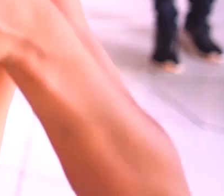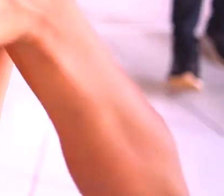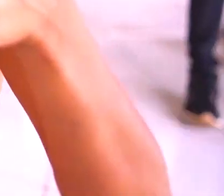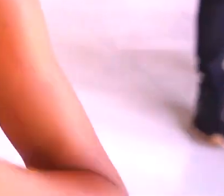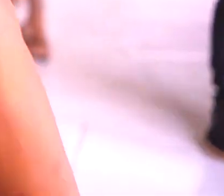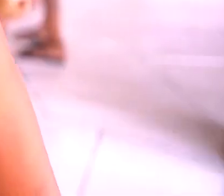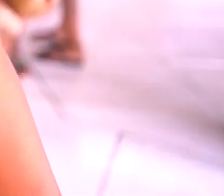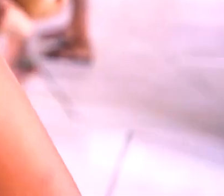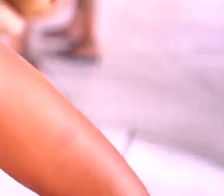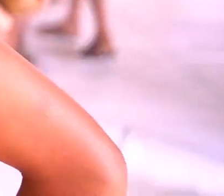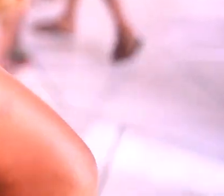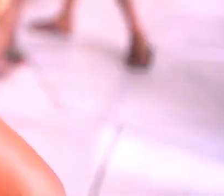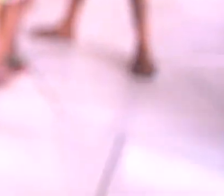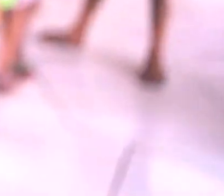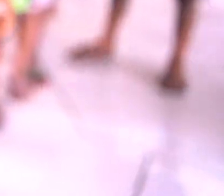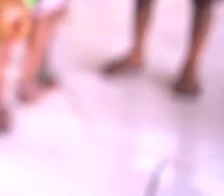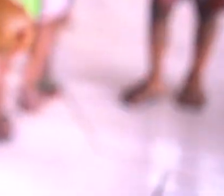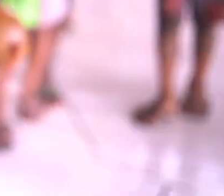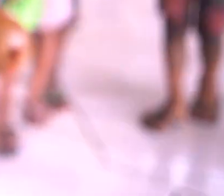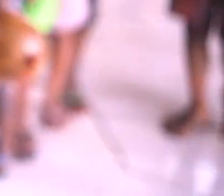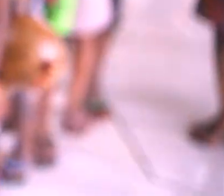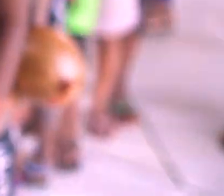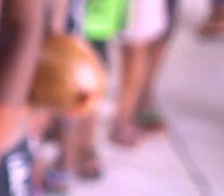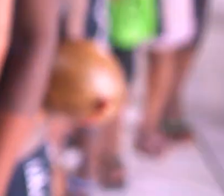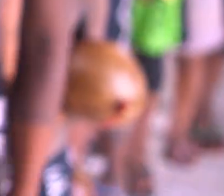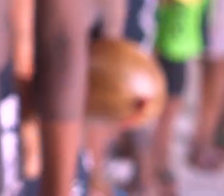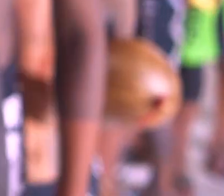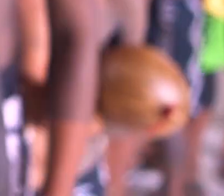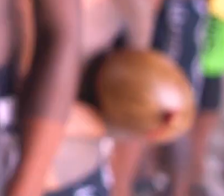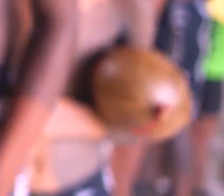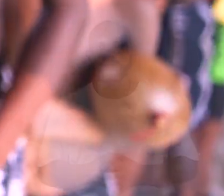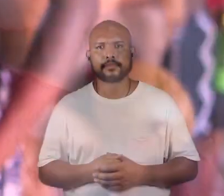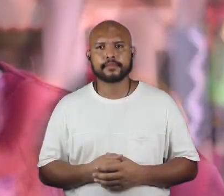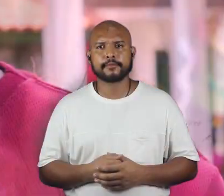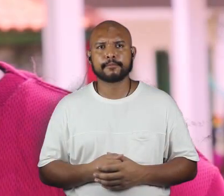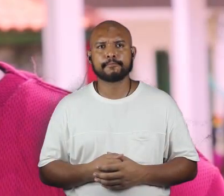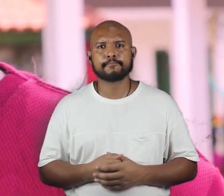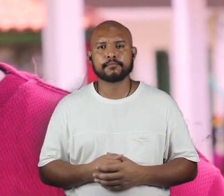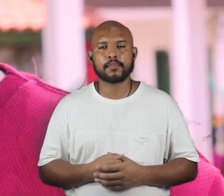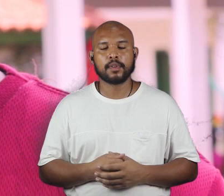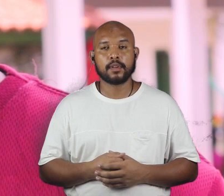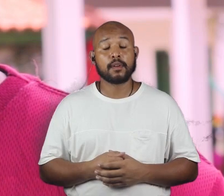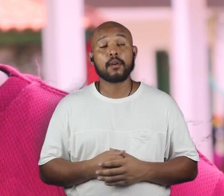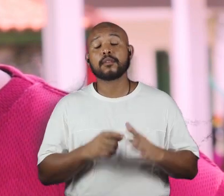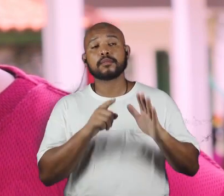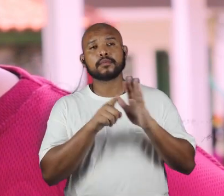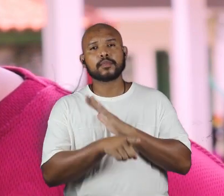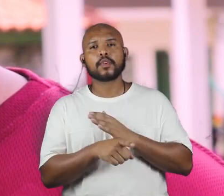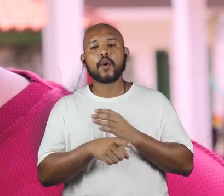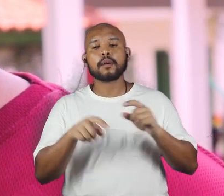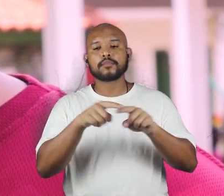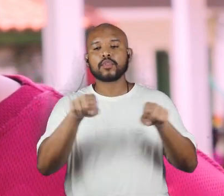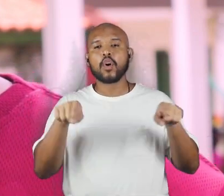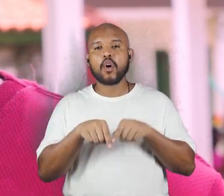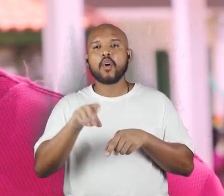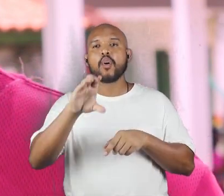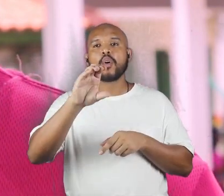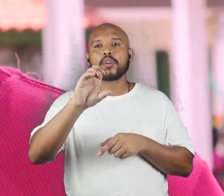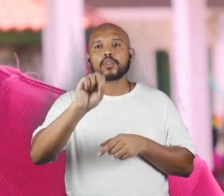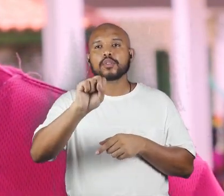Tá me fala um pouco